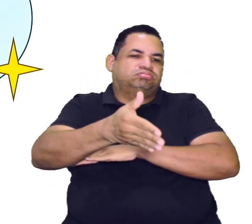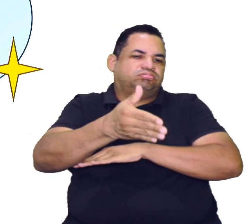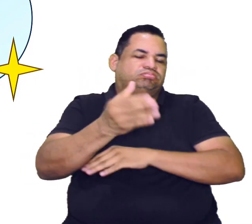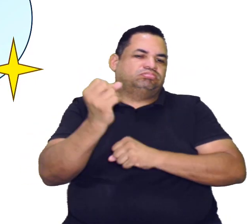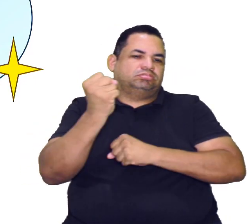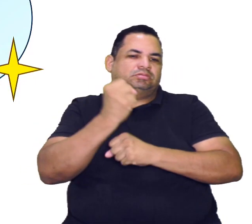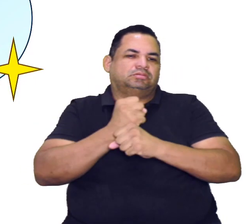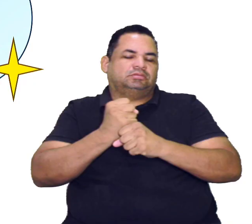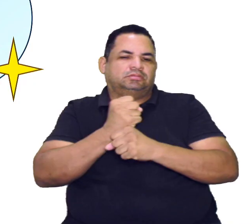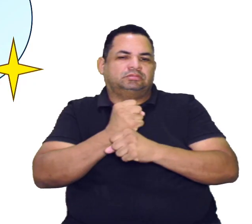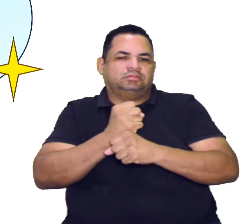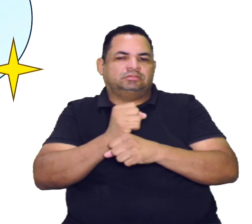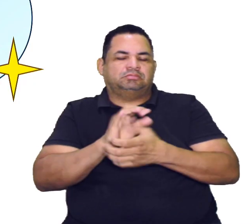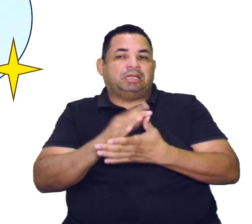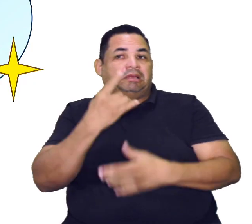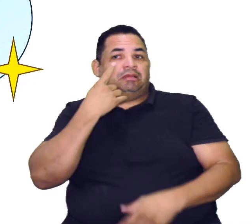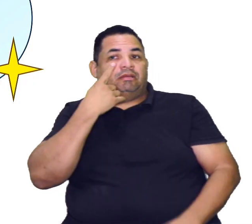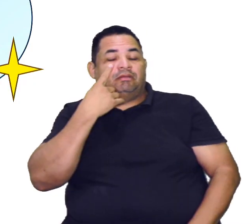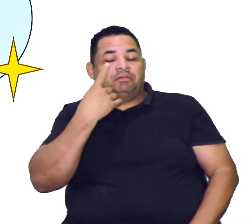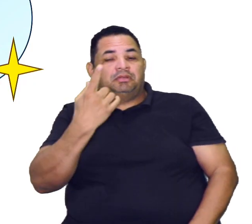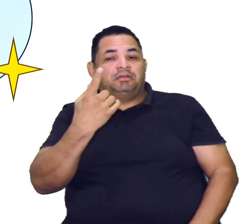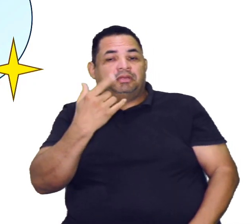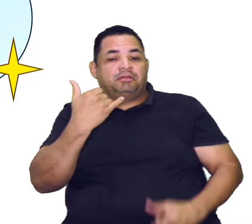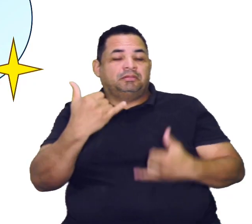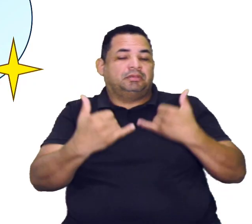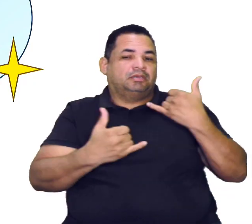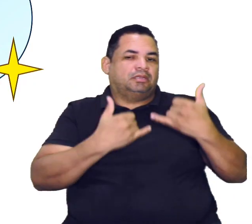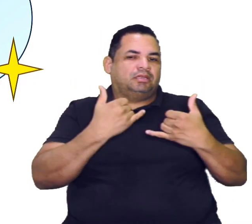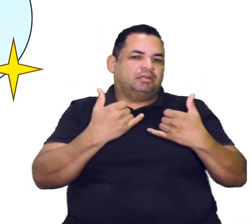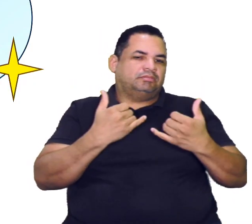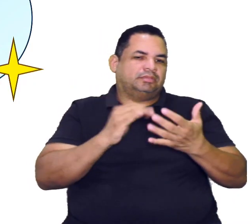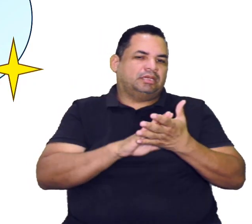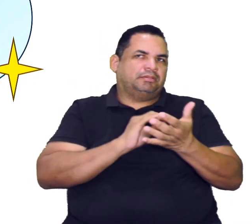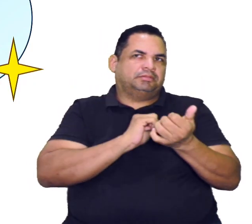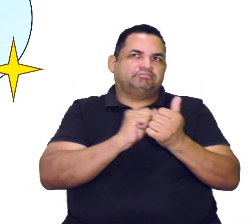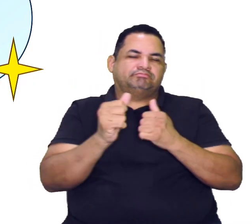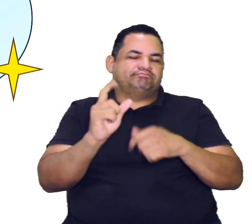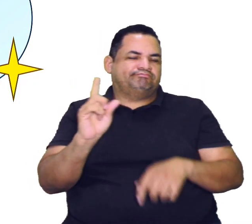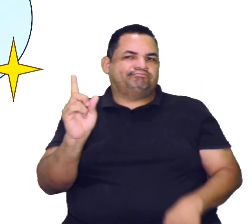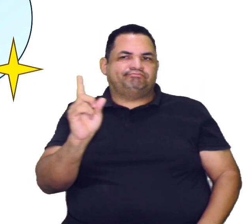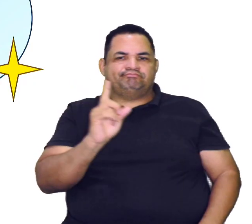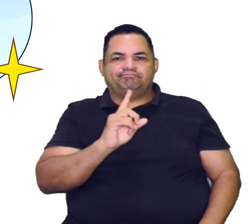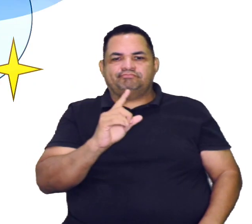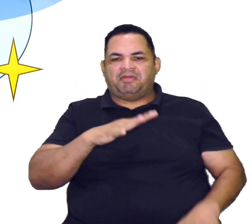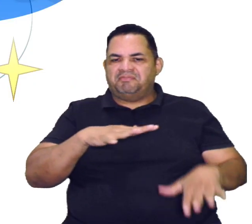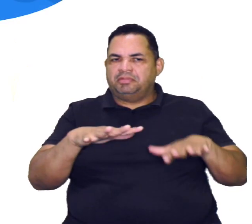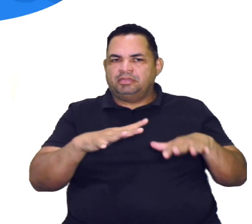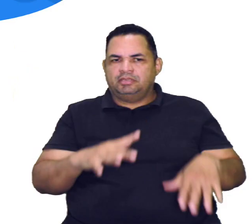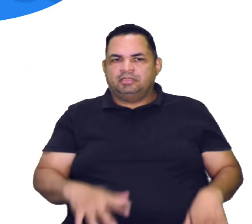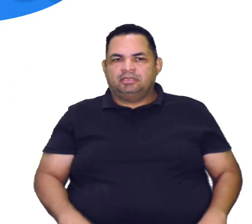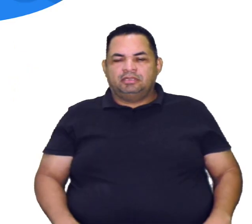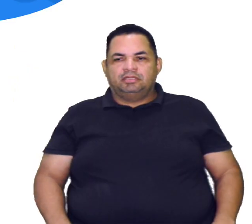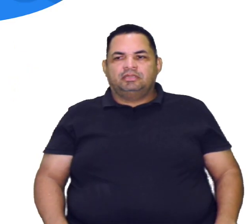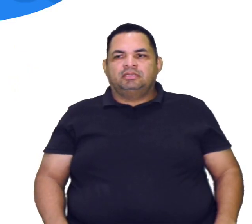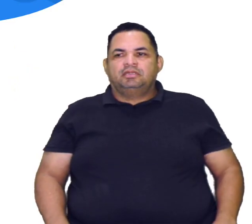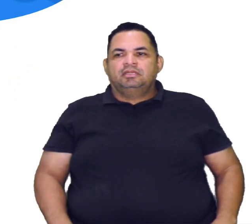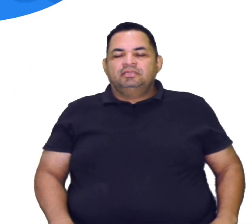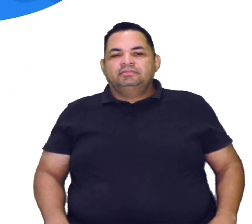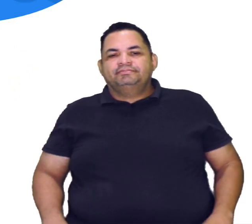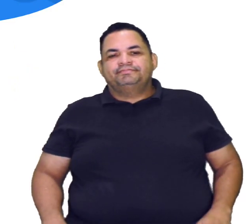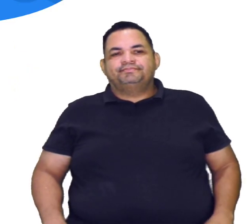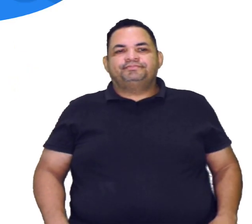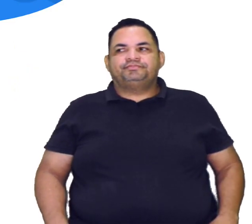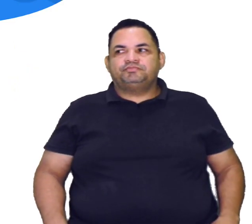para ver o rostinho lá do professor, da professora, só para brincar, só para jogar? Não, né, caríssimo estudante? Isso vai ter